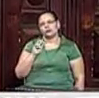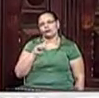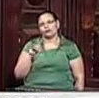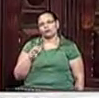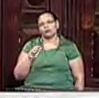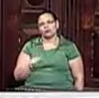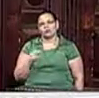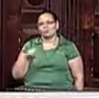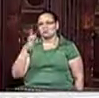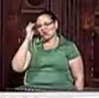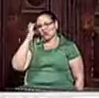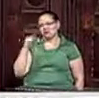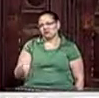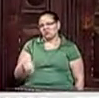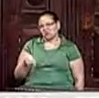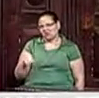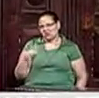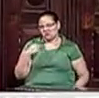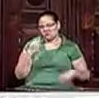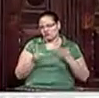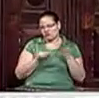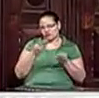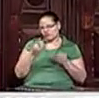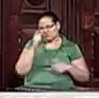alguma unidade da federação.